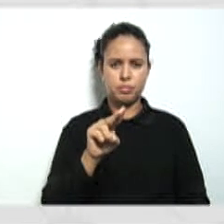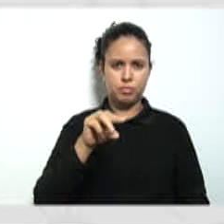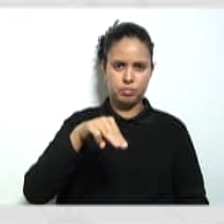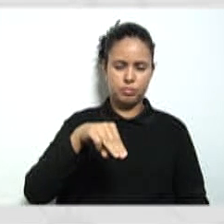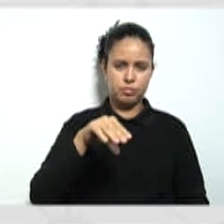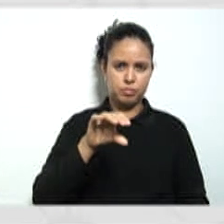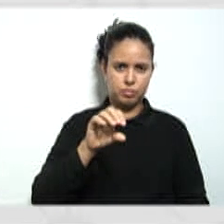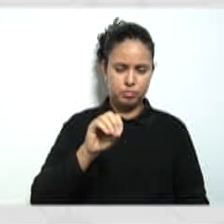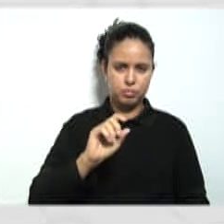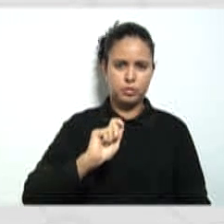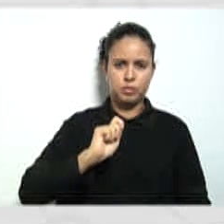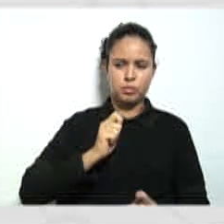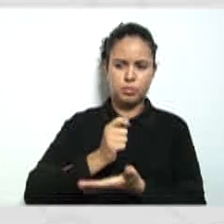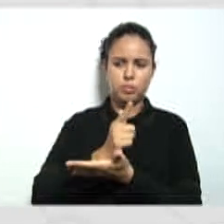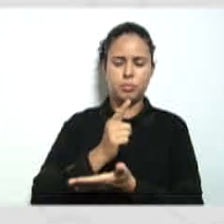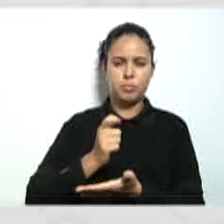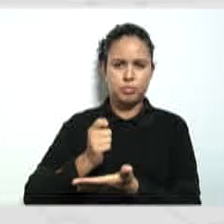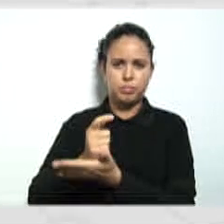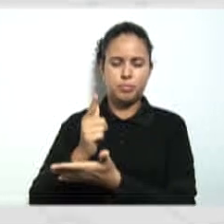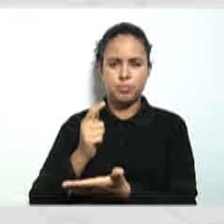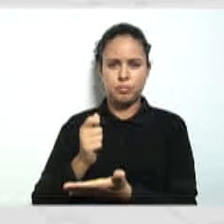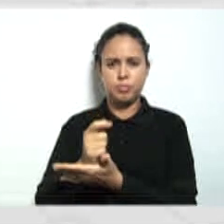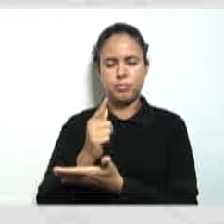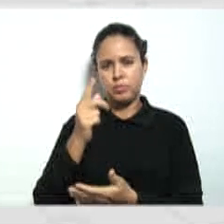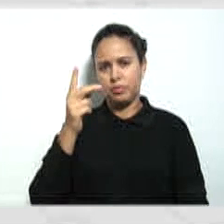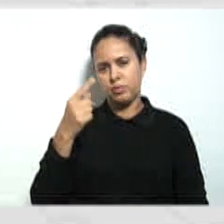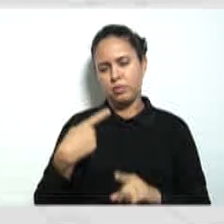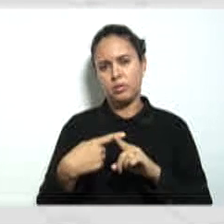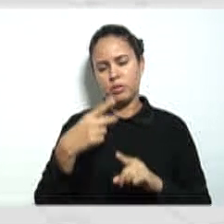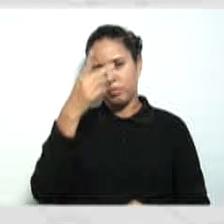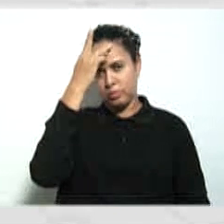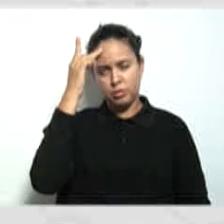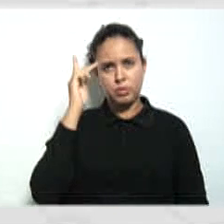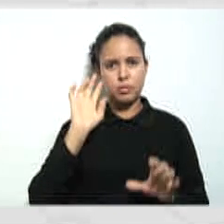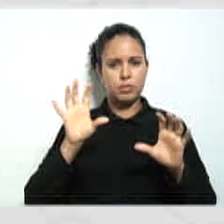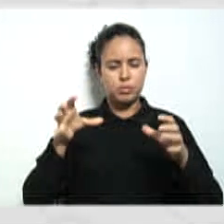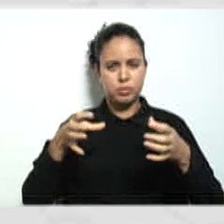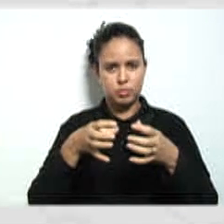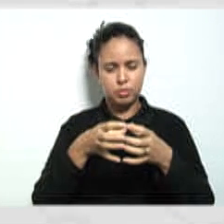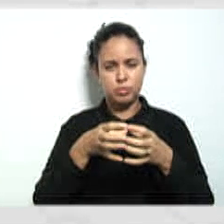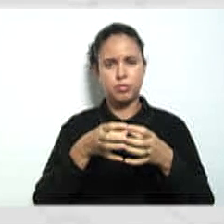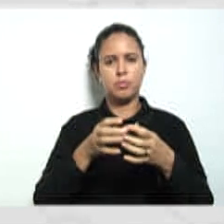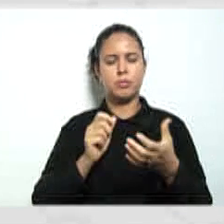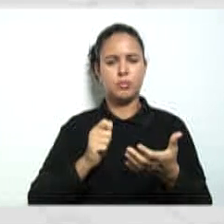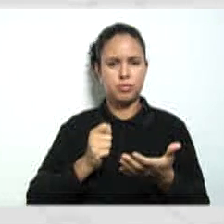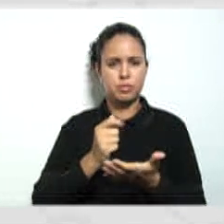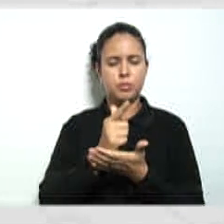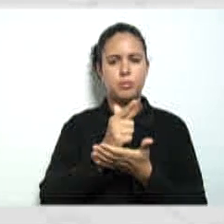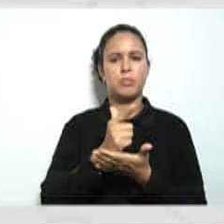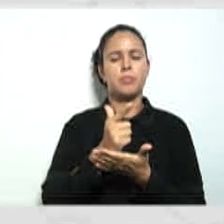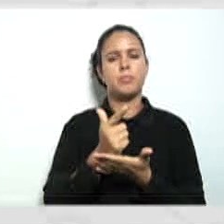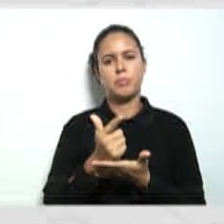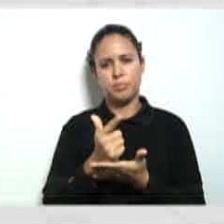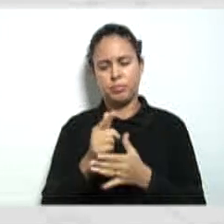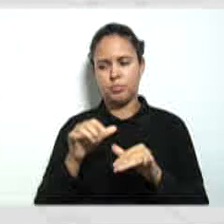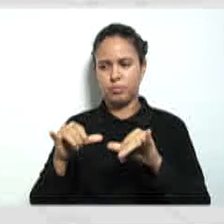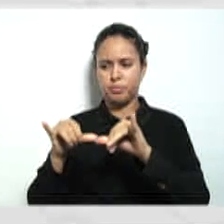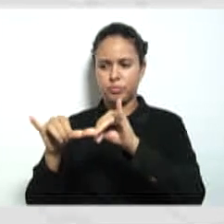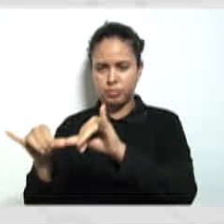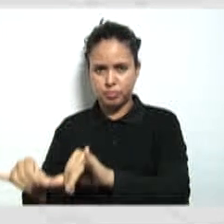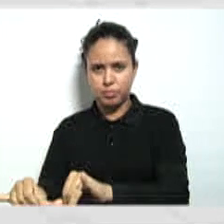condições de compra de produtos. Então as pessoas se juntam para fazer um consumo coletivo, elas podem fazer uma compra de mercado muito grande, conseguir um preço